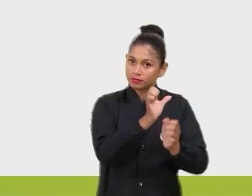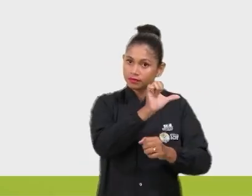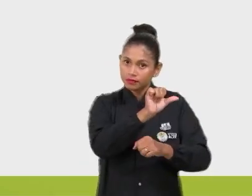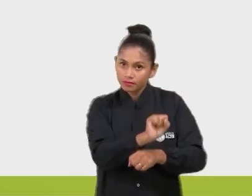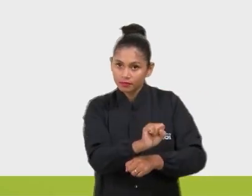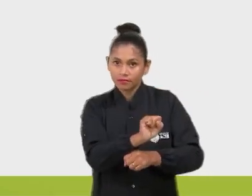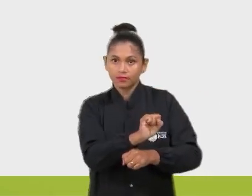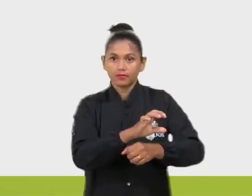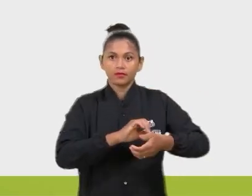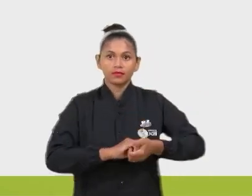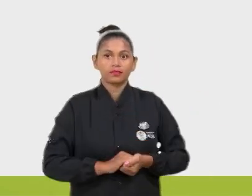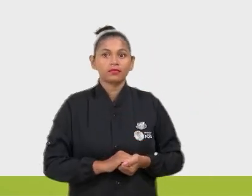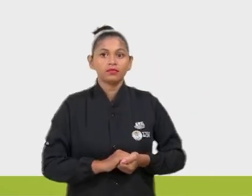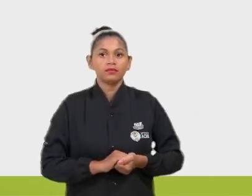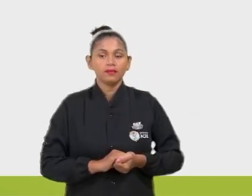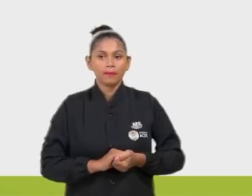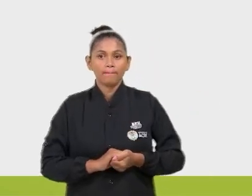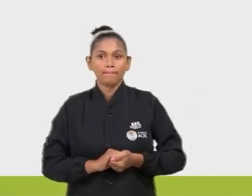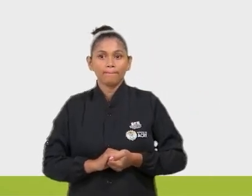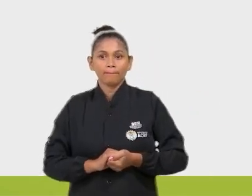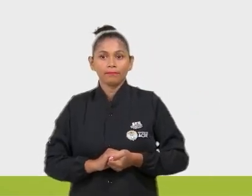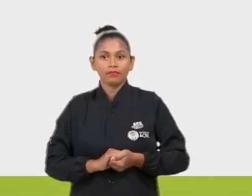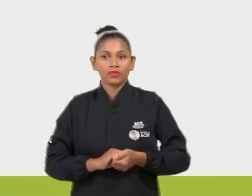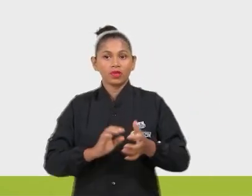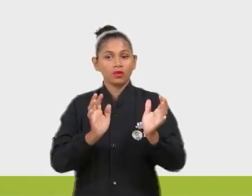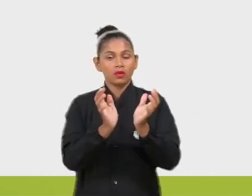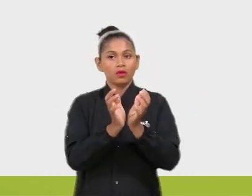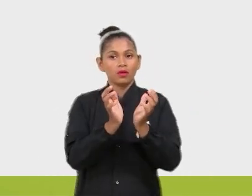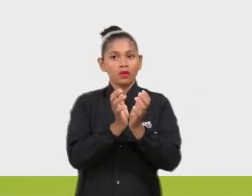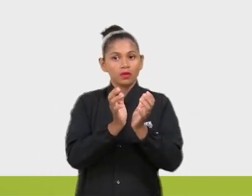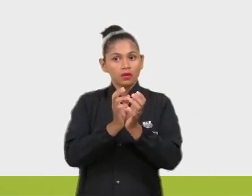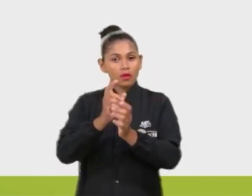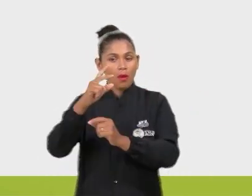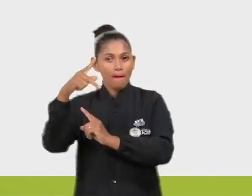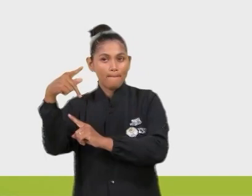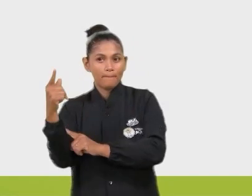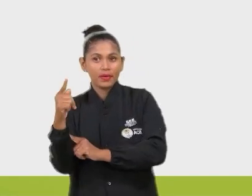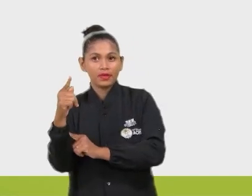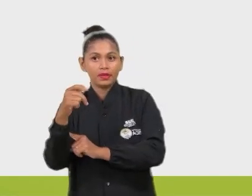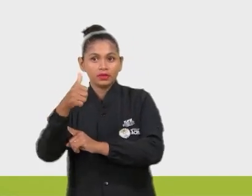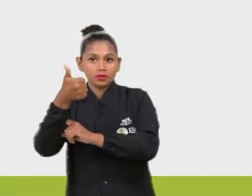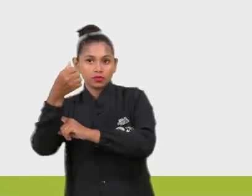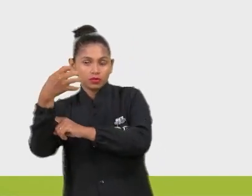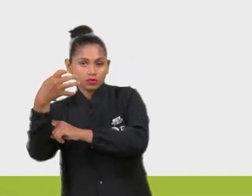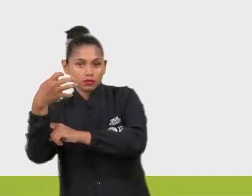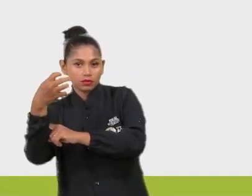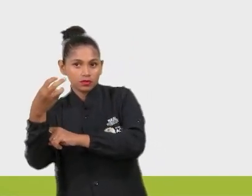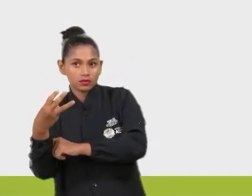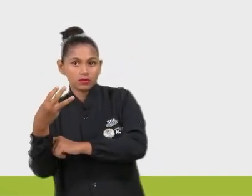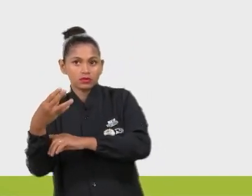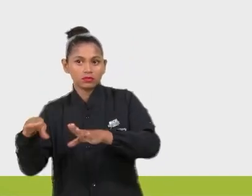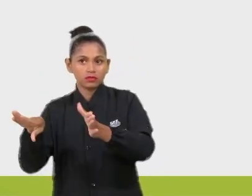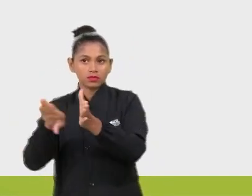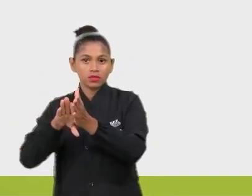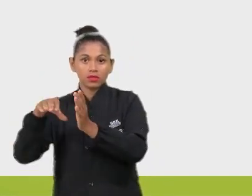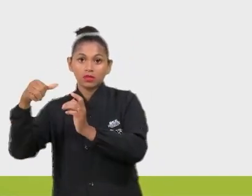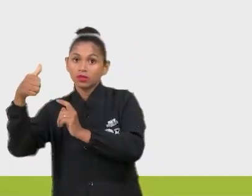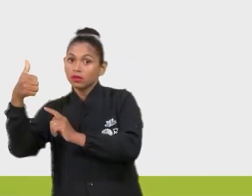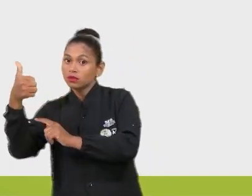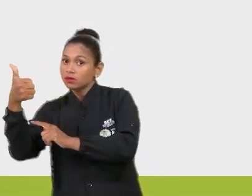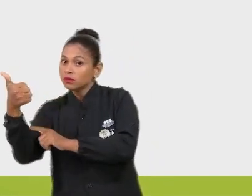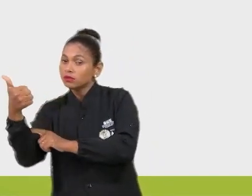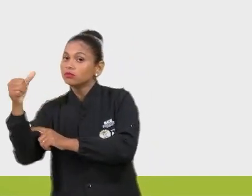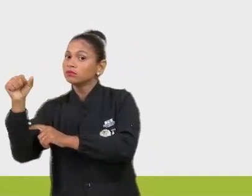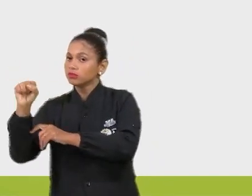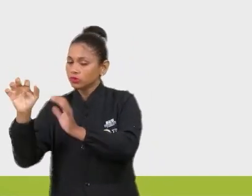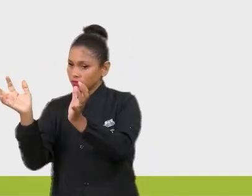bloco P, que são o grupo 13 até o grupo 18. O grupo